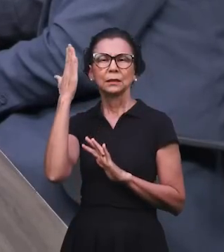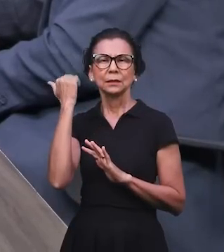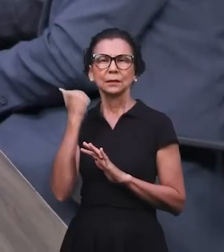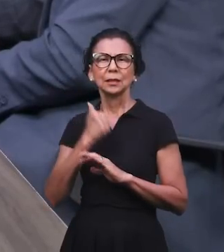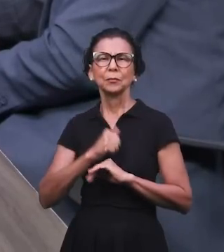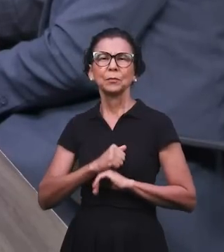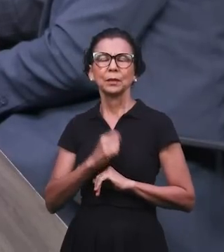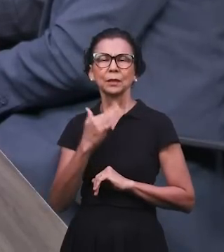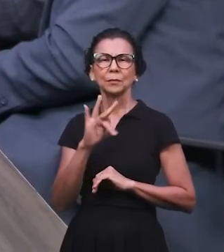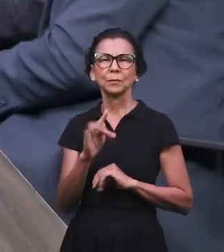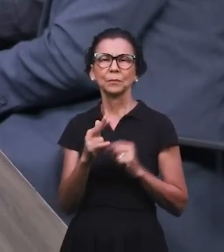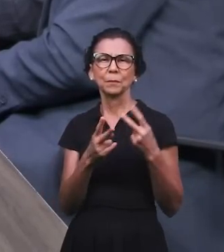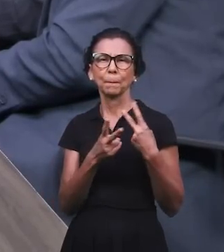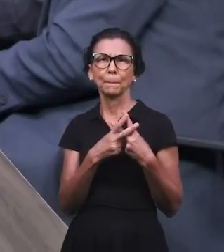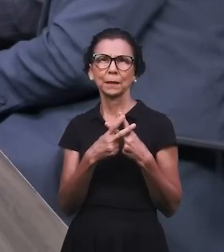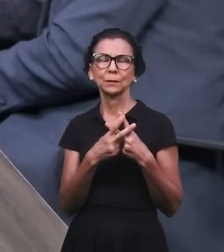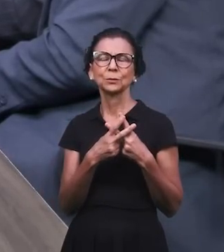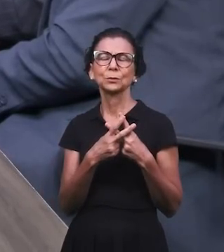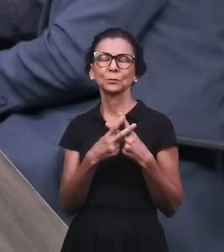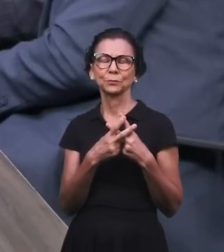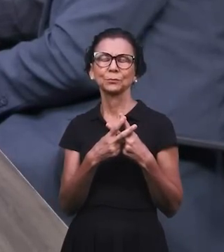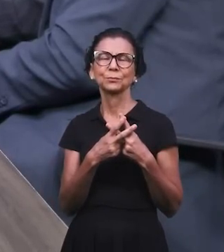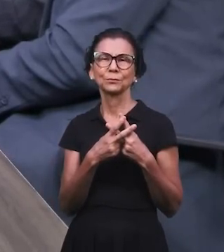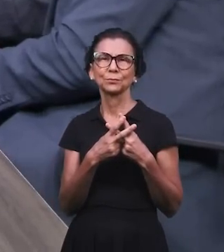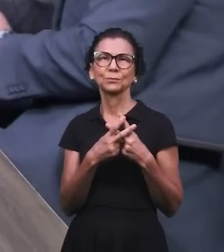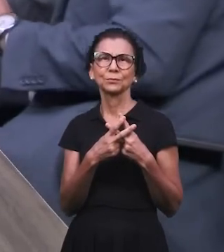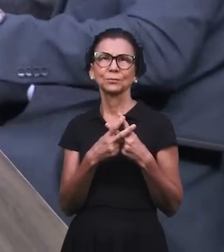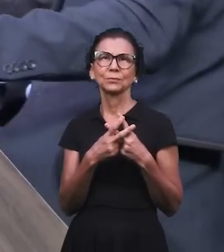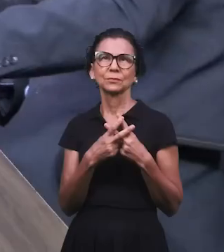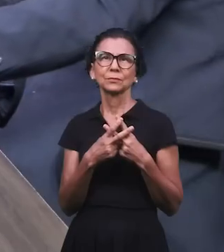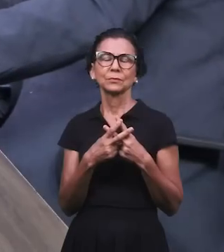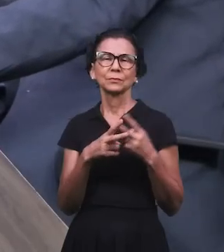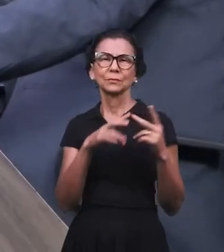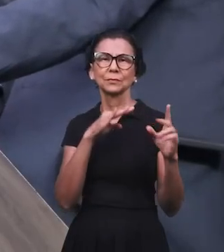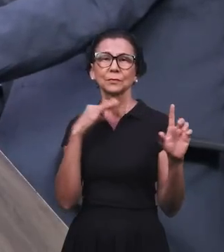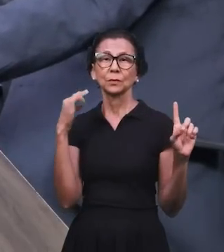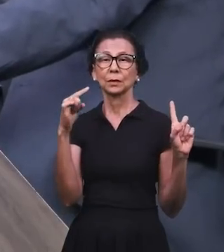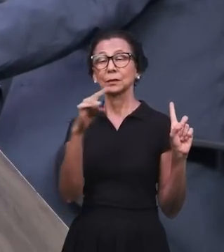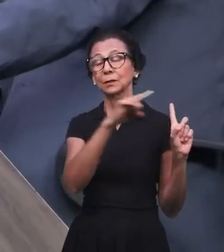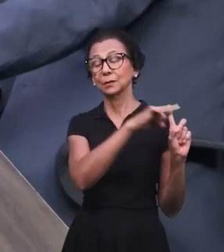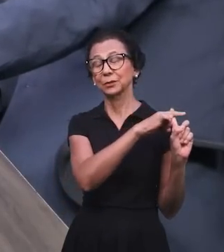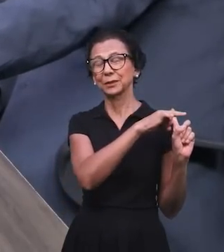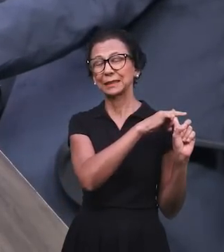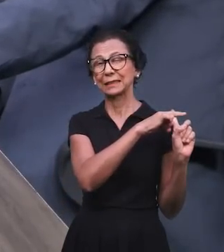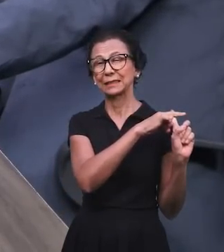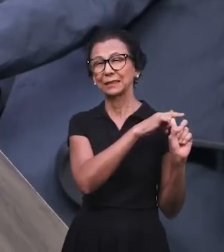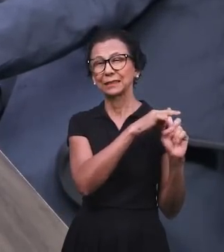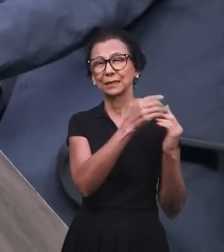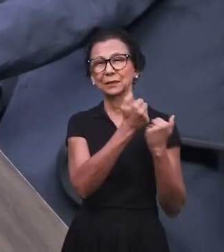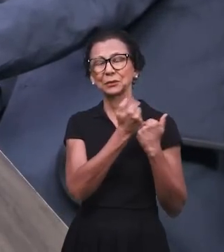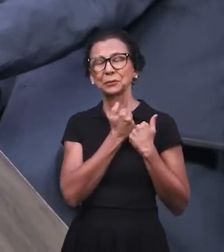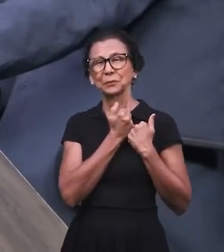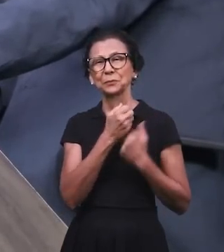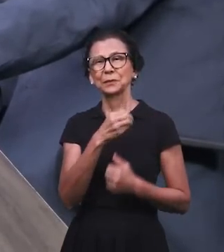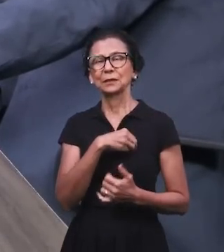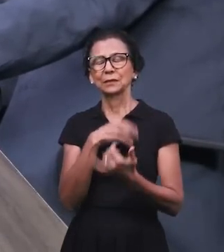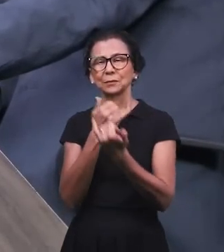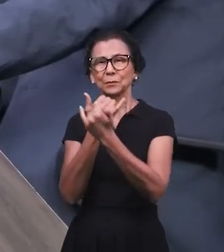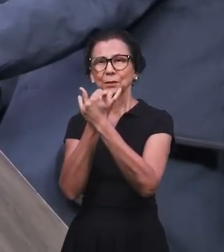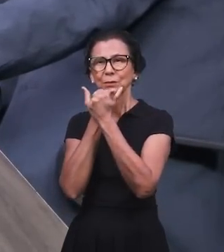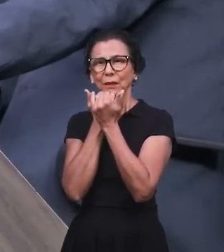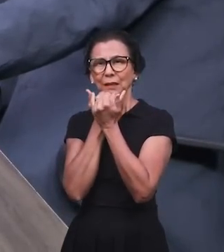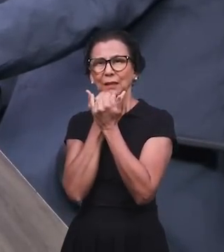cumprir o projeto, ia ser preso e iria à cruz para livrar dos nossos pecados. E ele subiu o Monte das Oliveiras